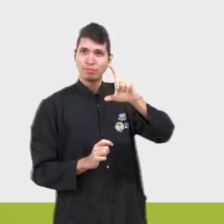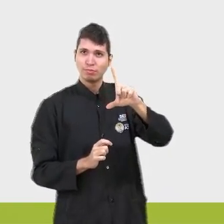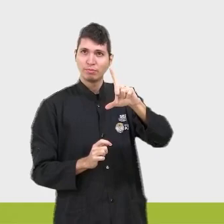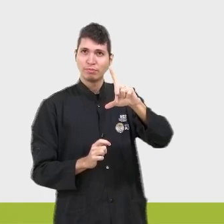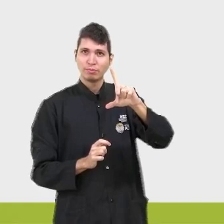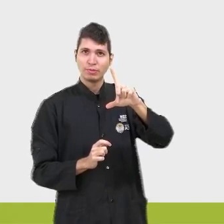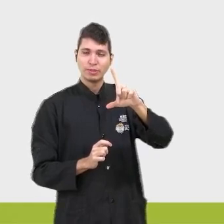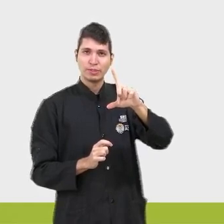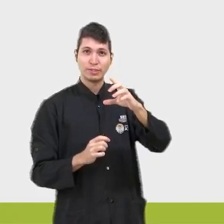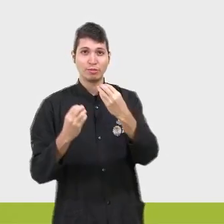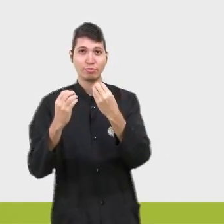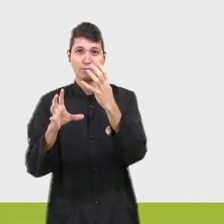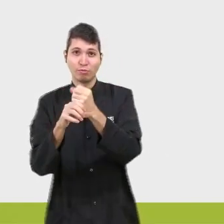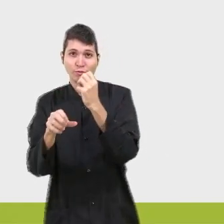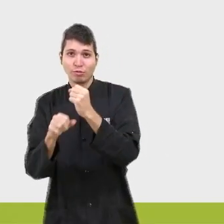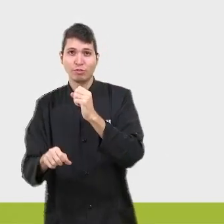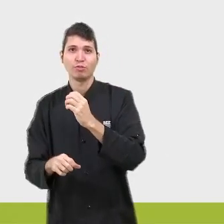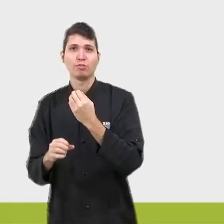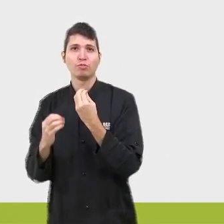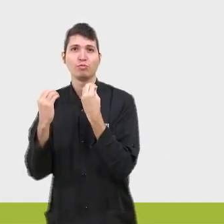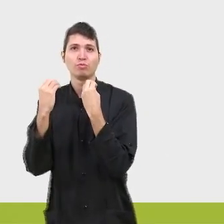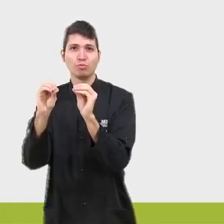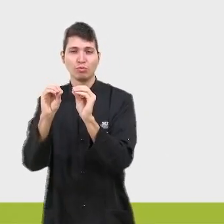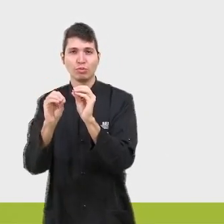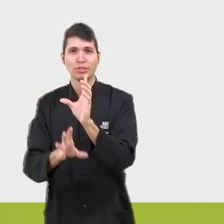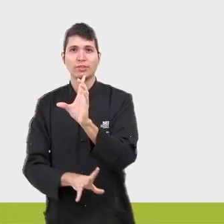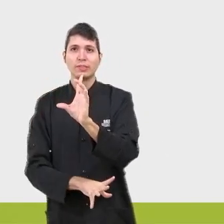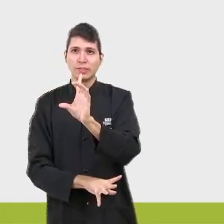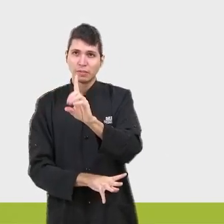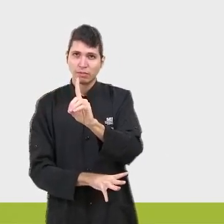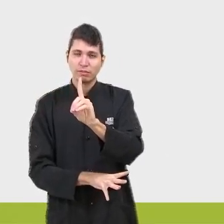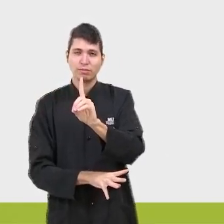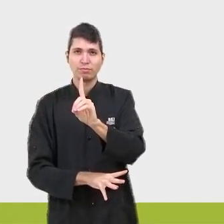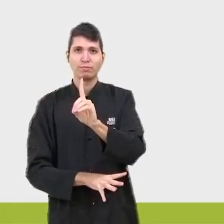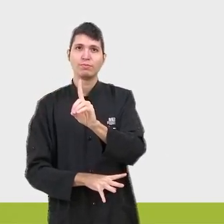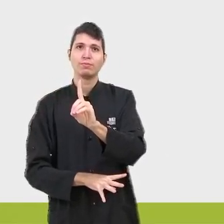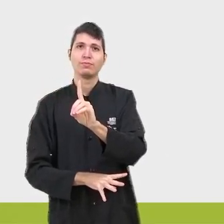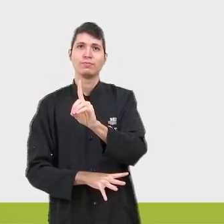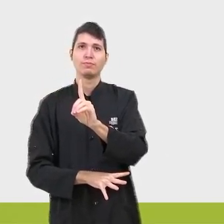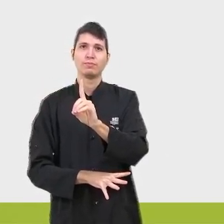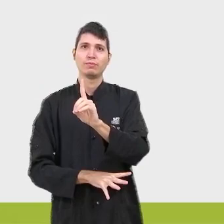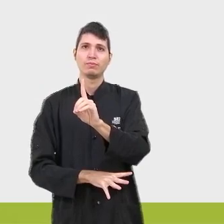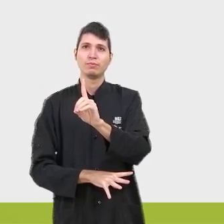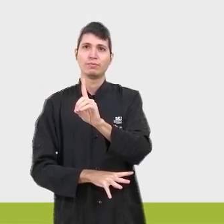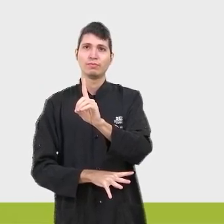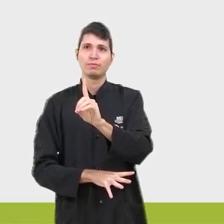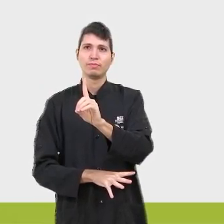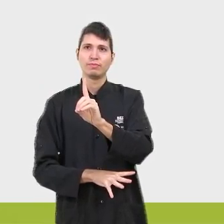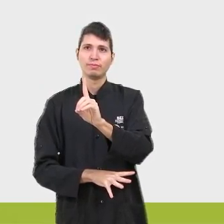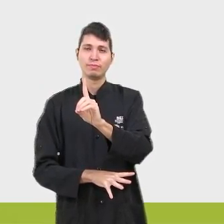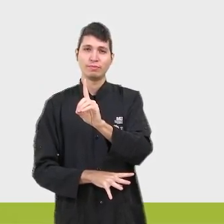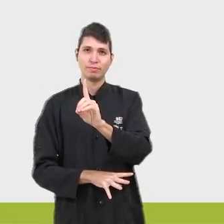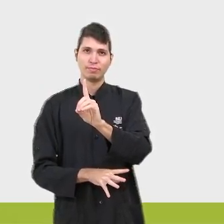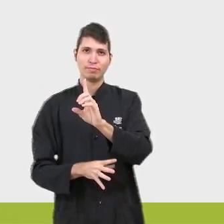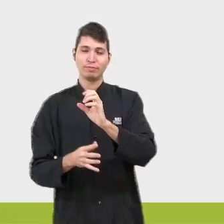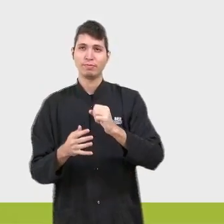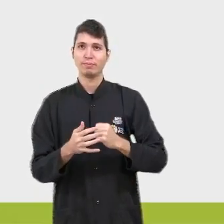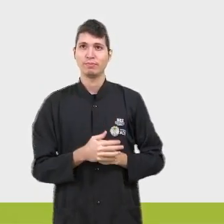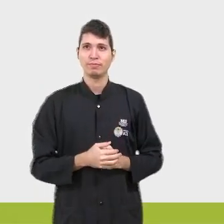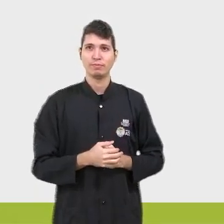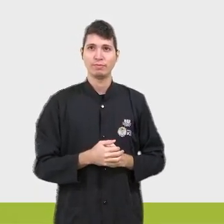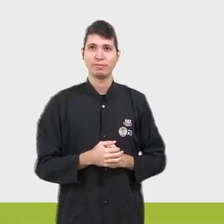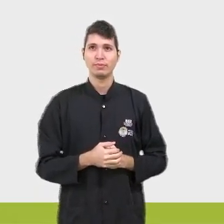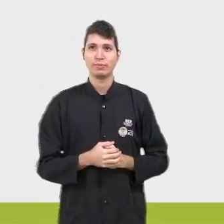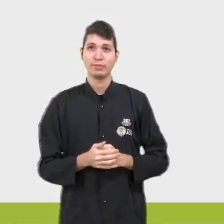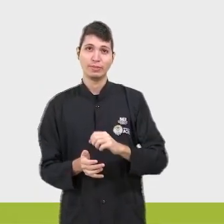Ou diagonal maior, tá bom? Ou diagonal maior, que é o Dzão. E nós temos também, ó, a ideia do